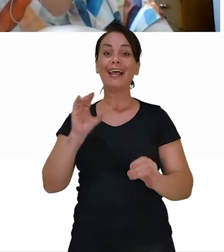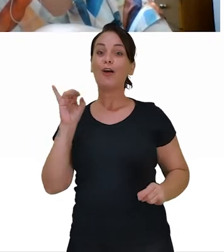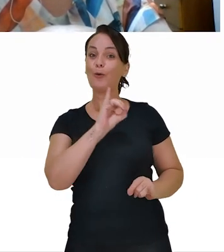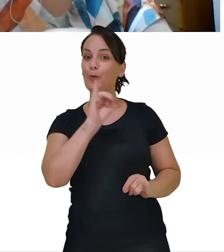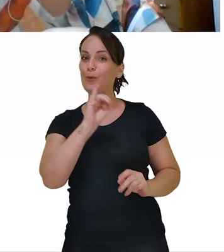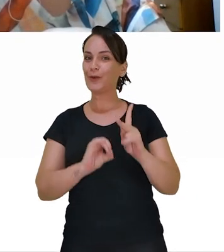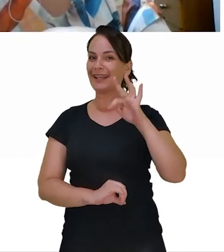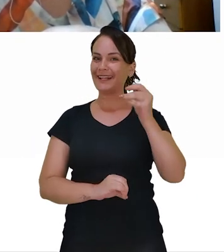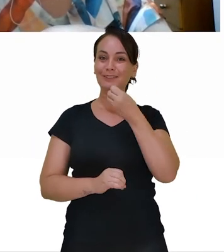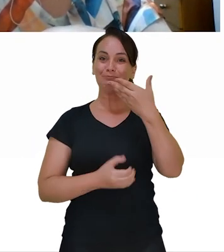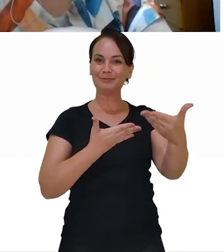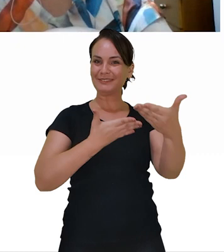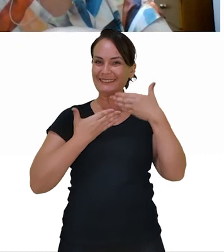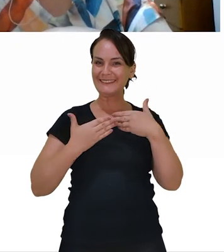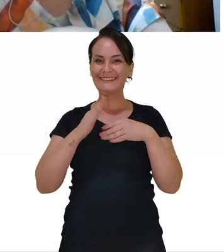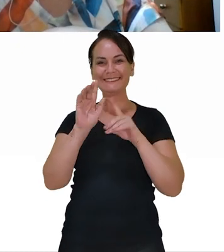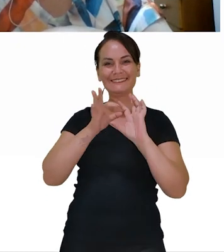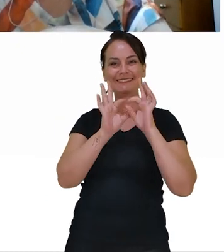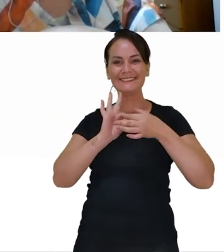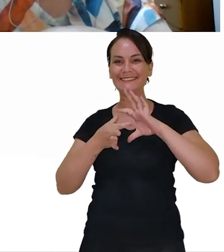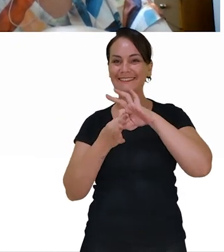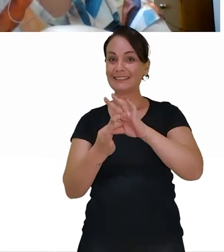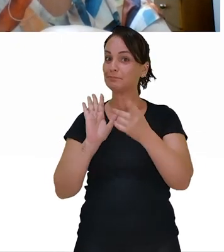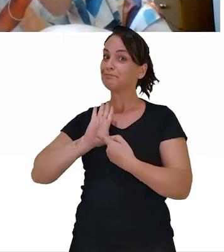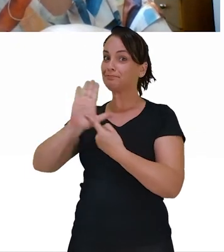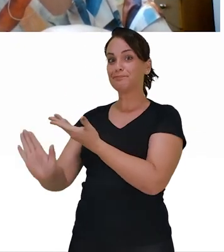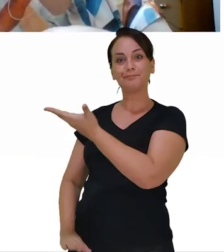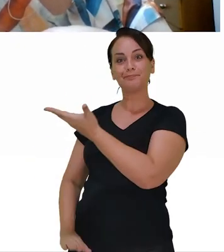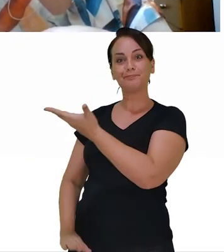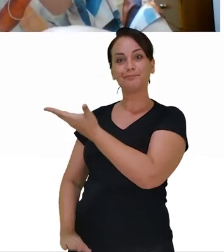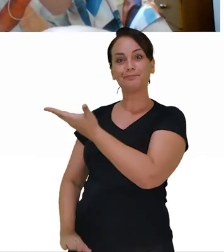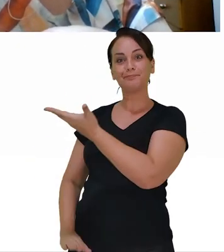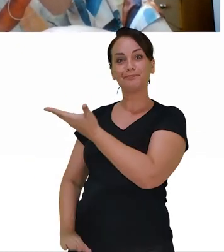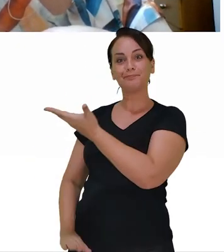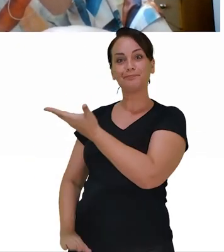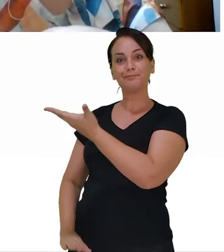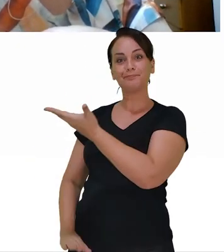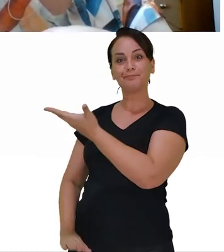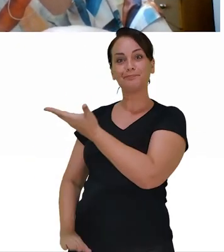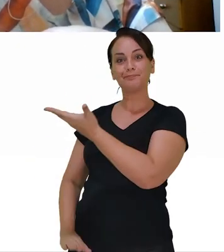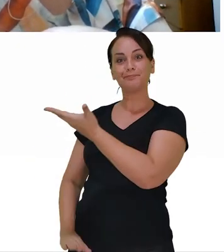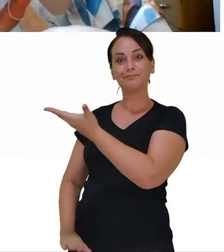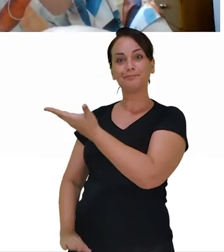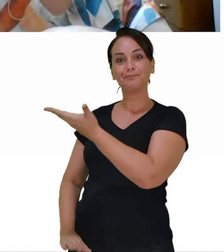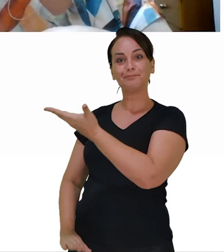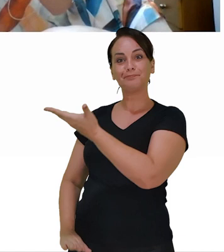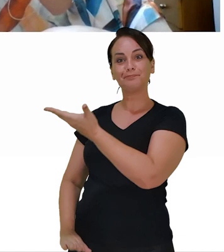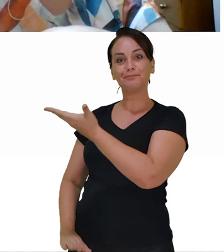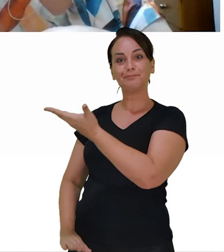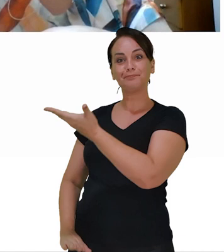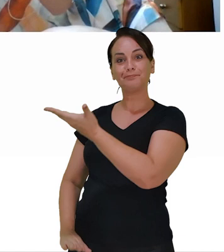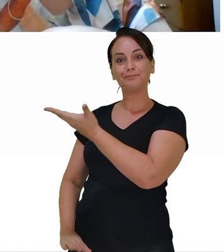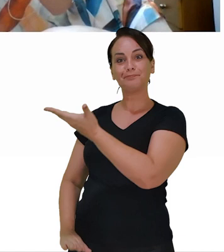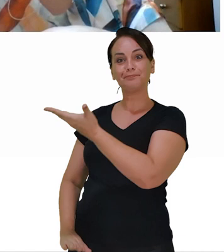ao Ciência e Cultura. Vamos brincar. Apresente-se para a nossa audiência. Kátia é uma mulher branca, cabelos